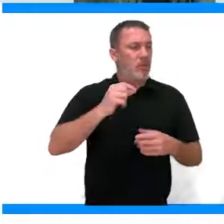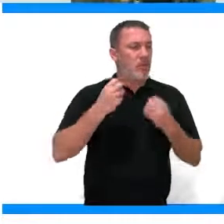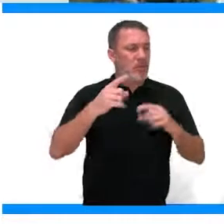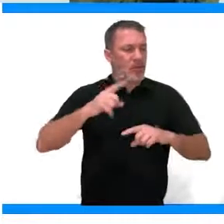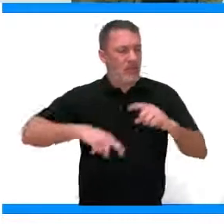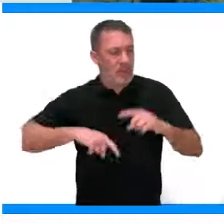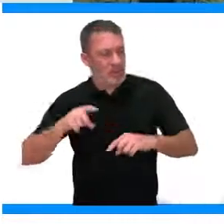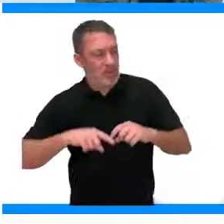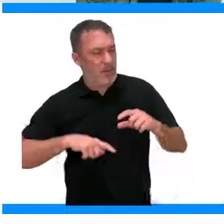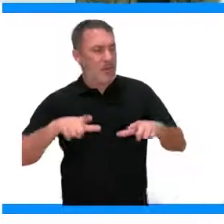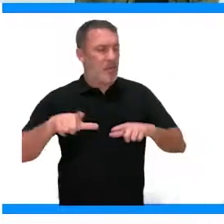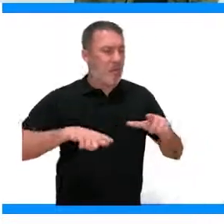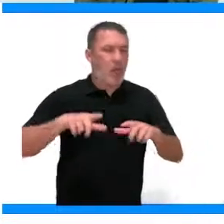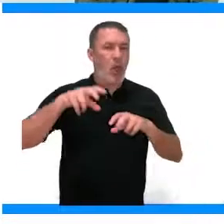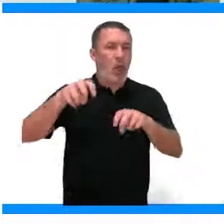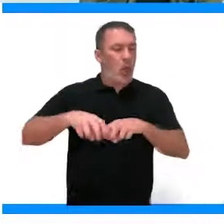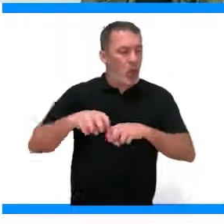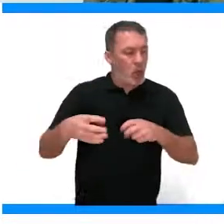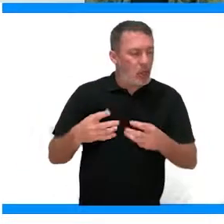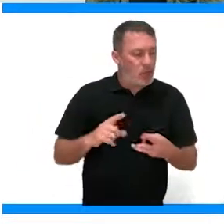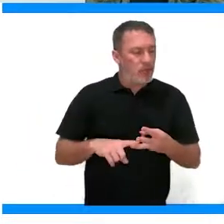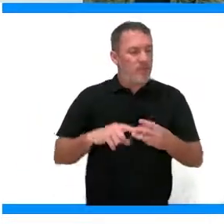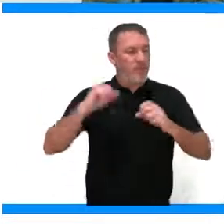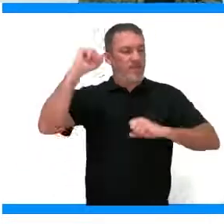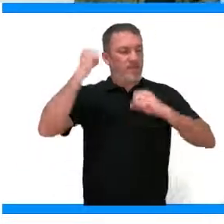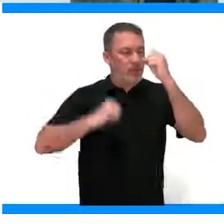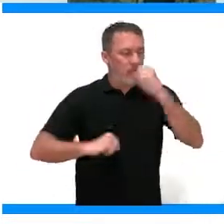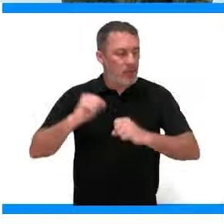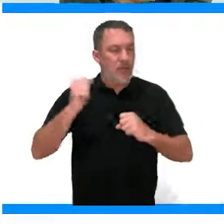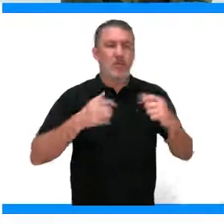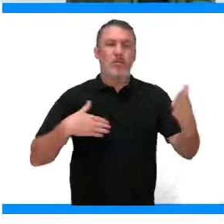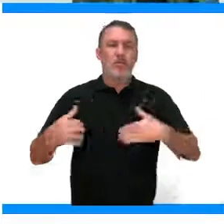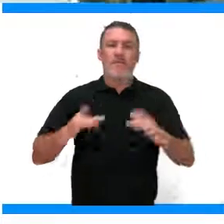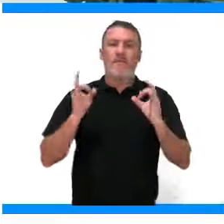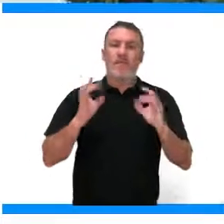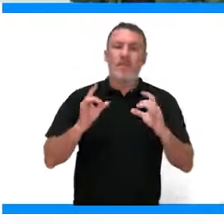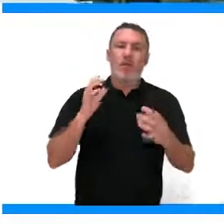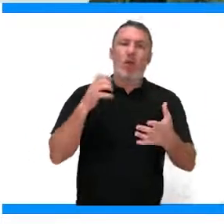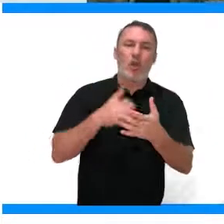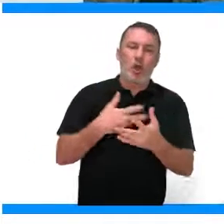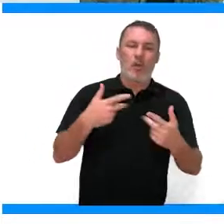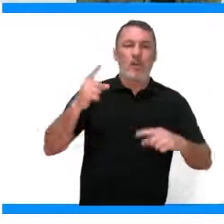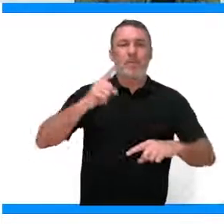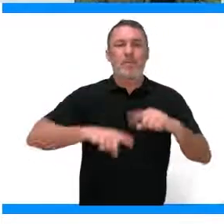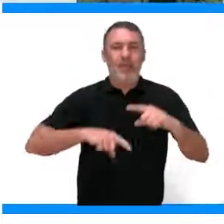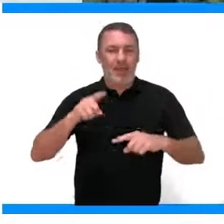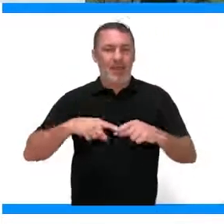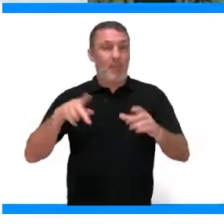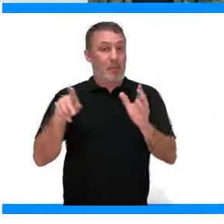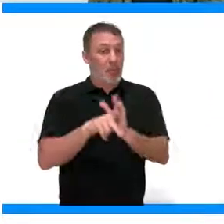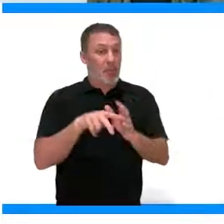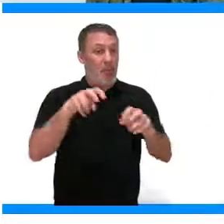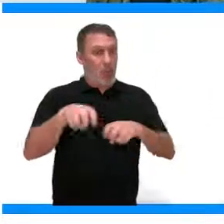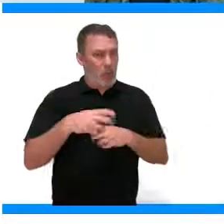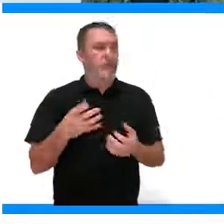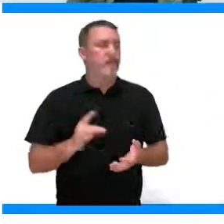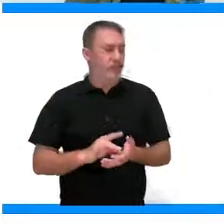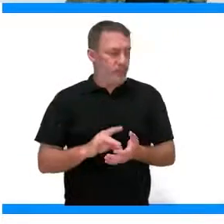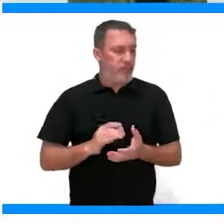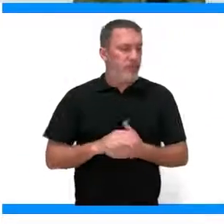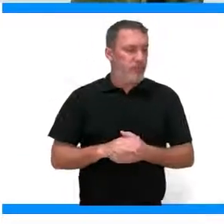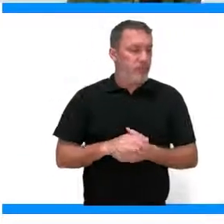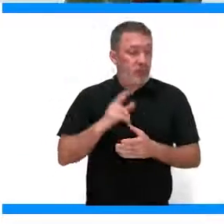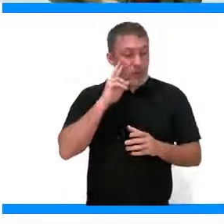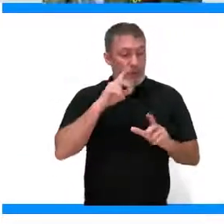de equipamentos, serviços para a zona rural, industrialização e comercialização dos produtos, é verdade.